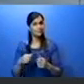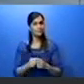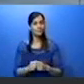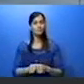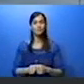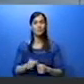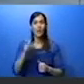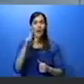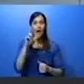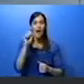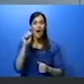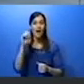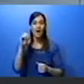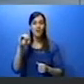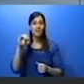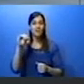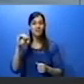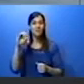radiciação.